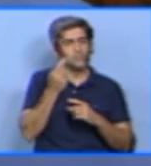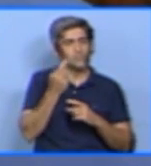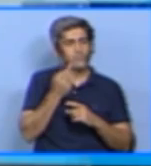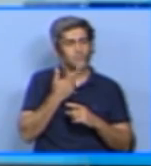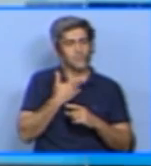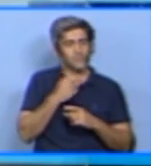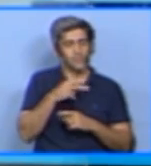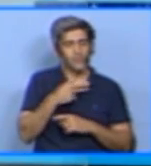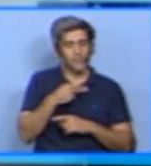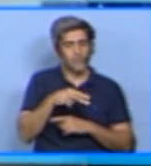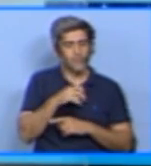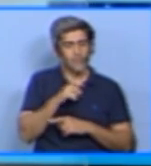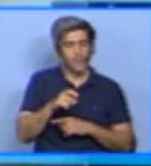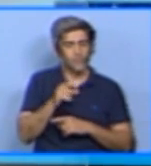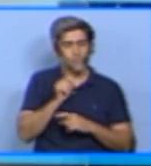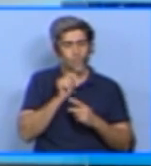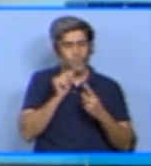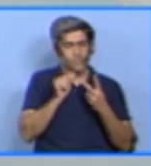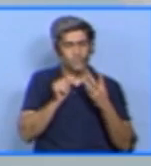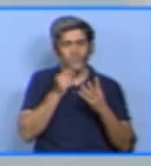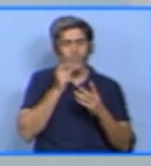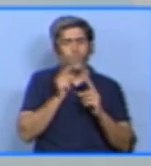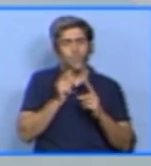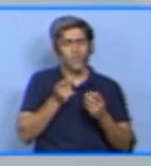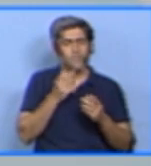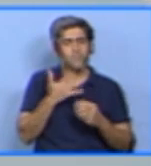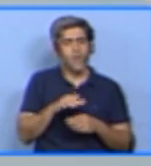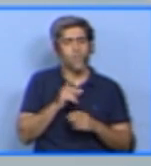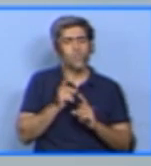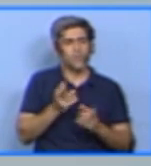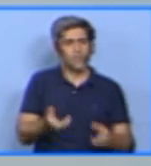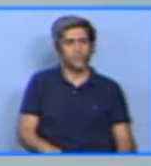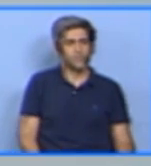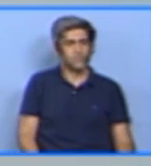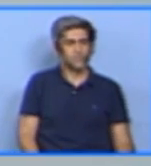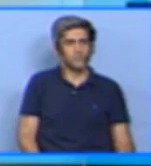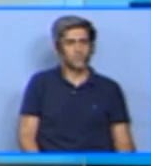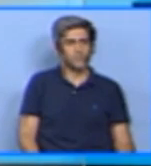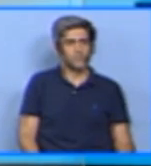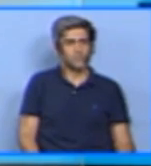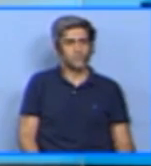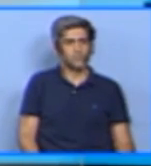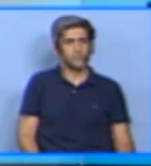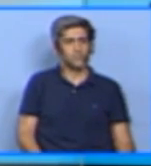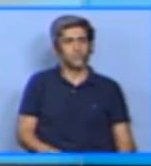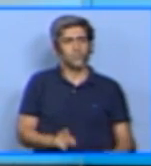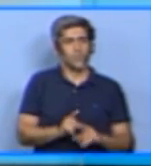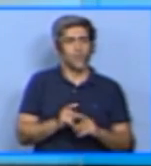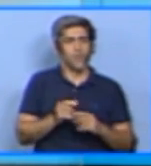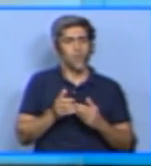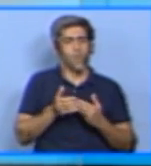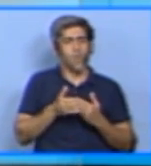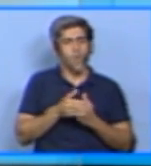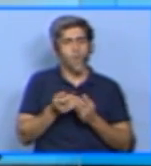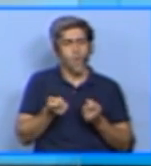um conjunto de nomes, estamos a falar essencialmente de quê? O mal é o quê? O mal é fundamentalmente tem muita desordem, a